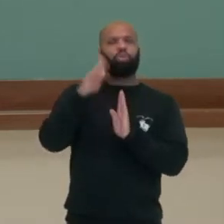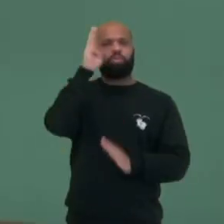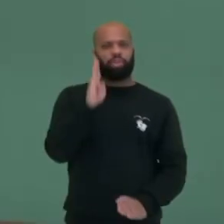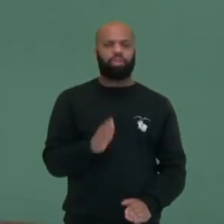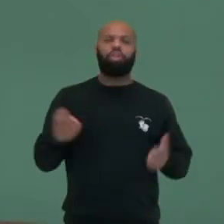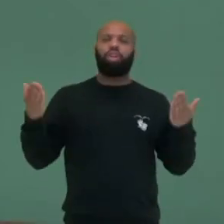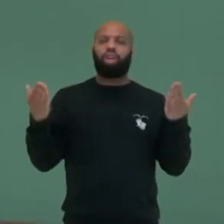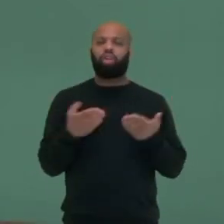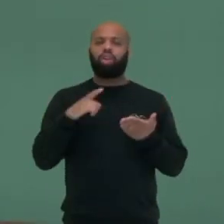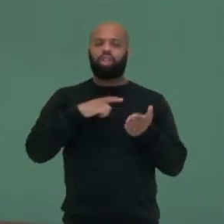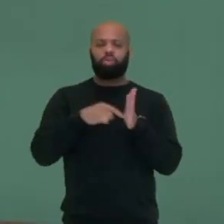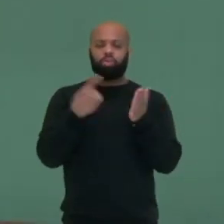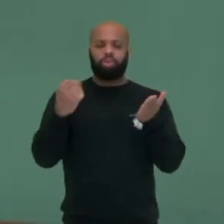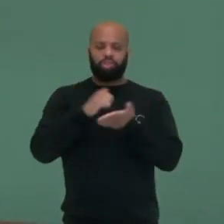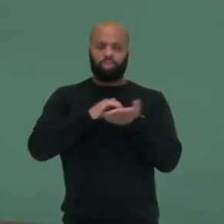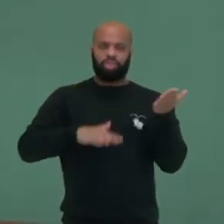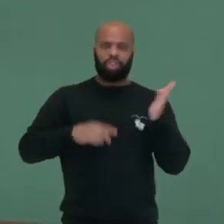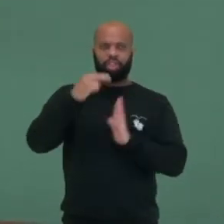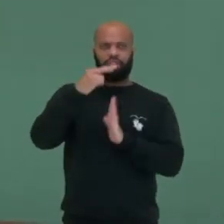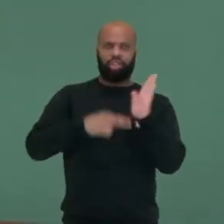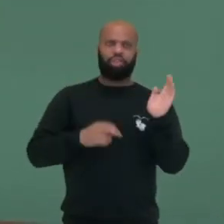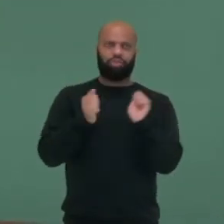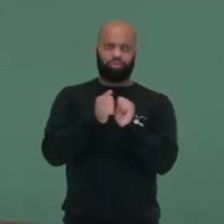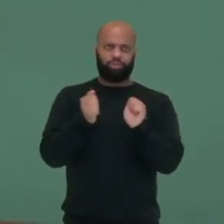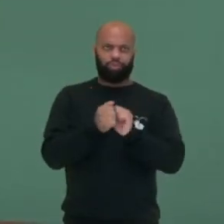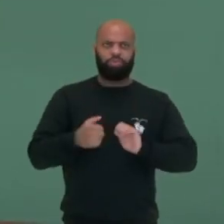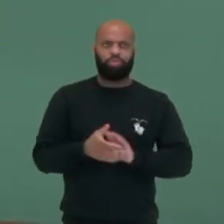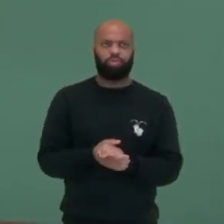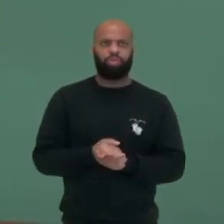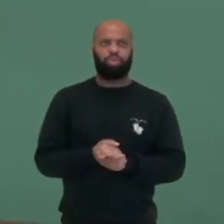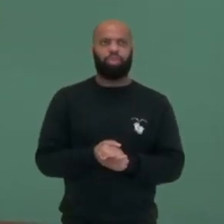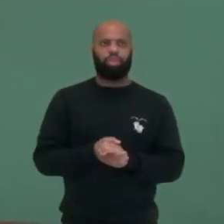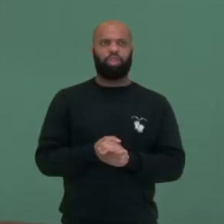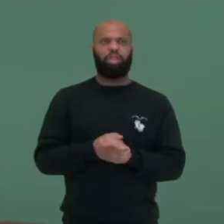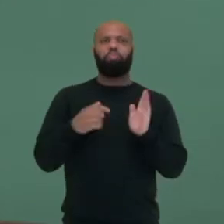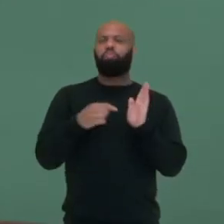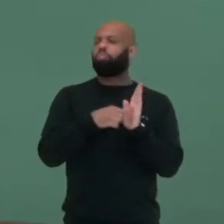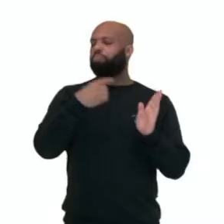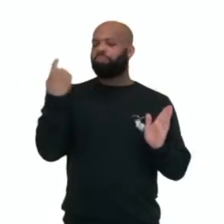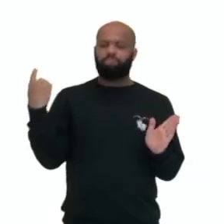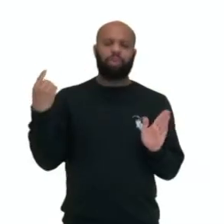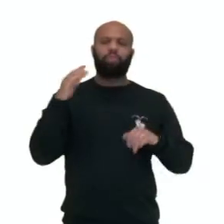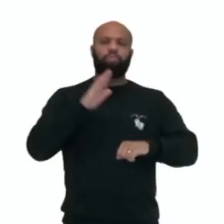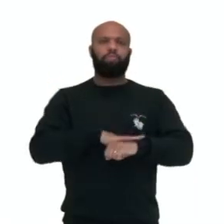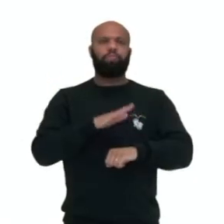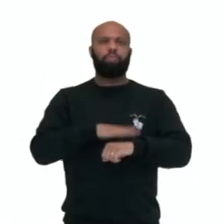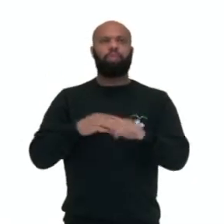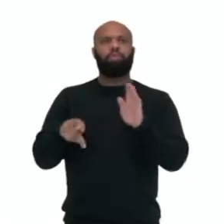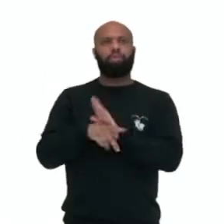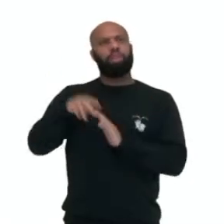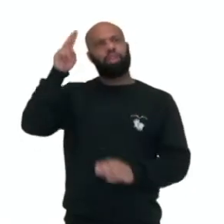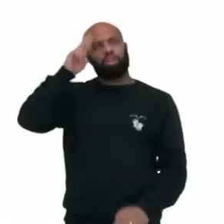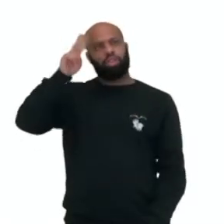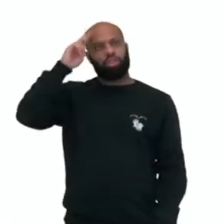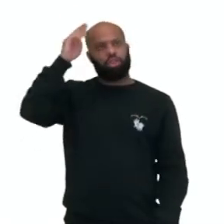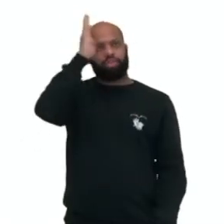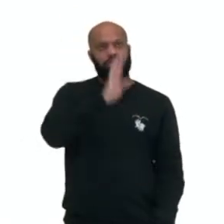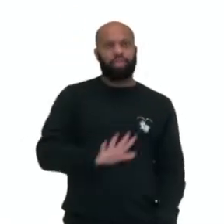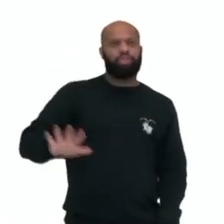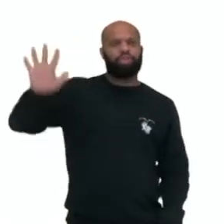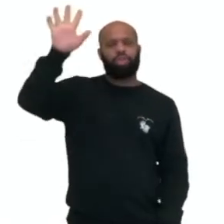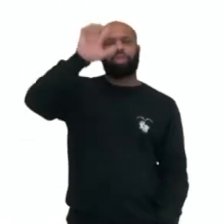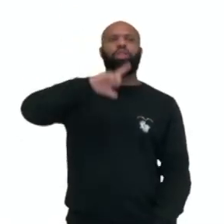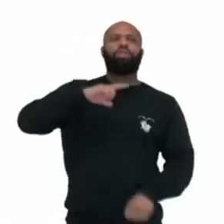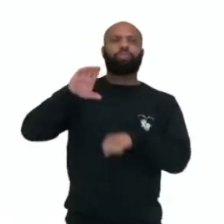Brasil. Exercício para você, leia comigo esse trecho. Pela primeira vez na história nacional,